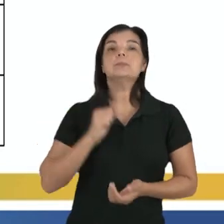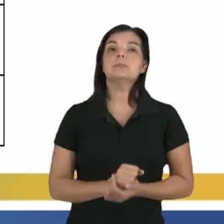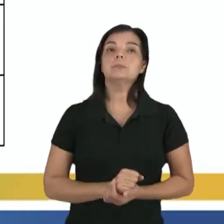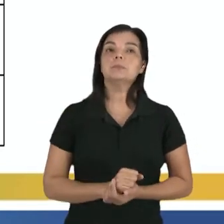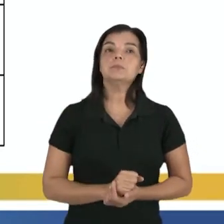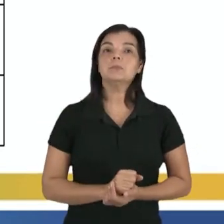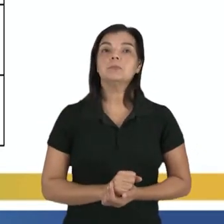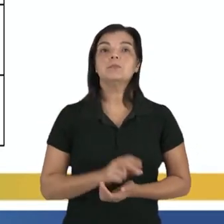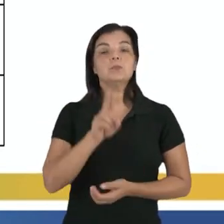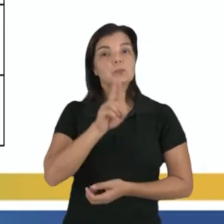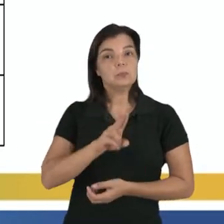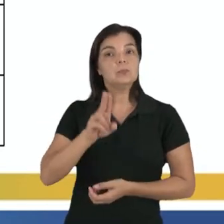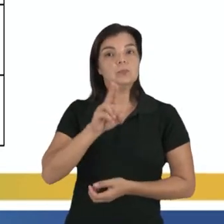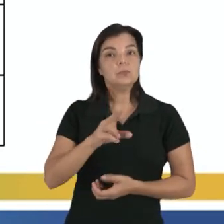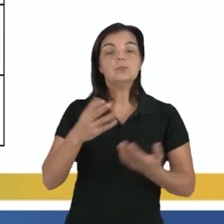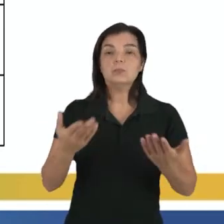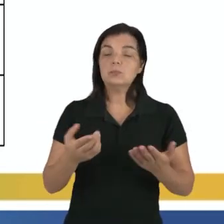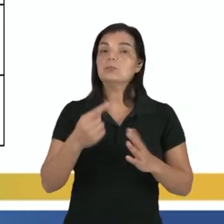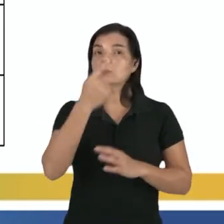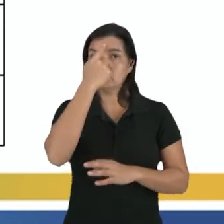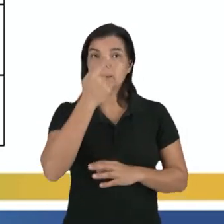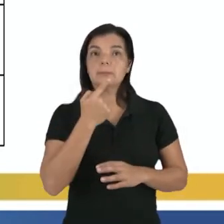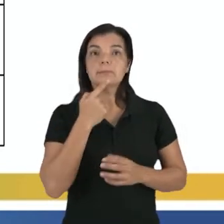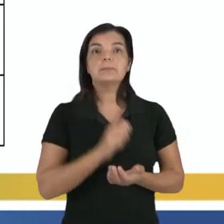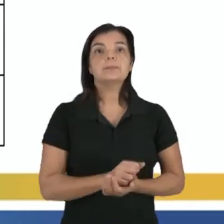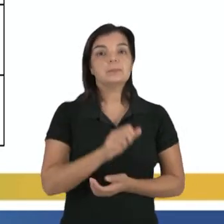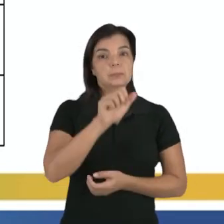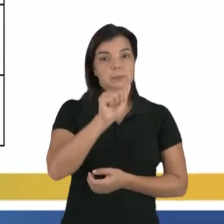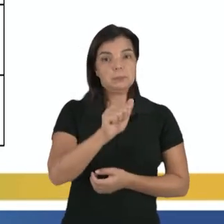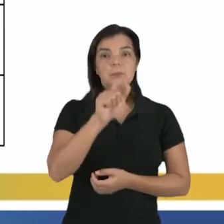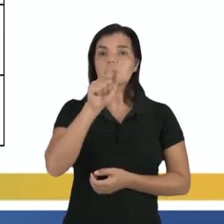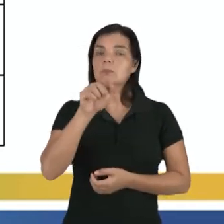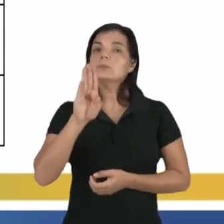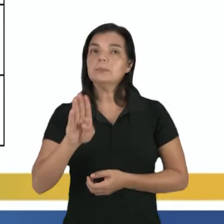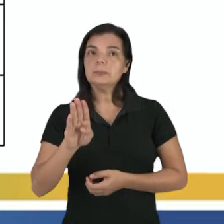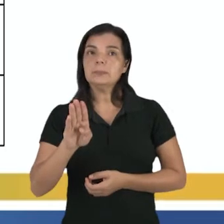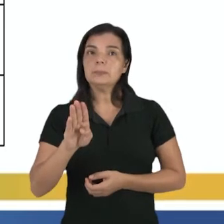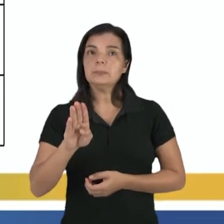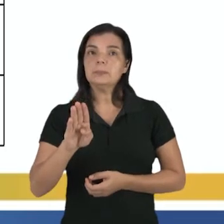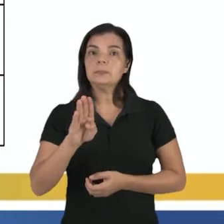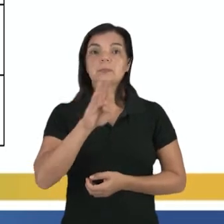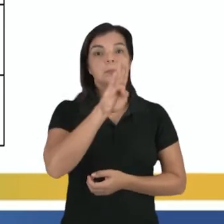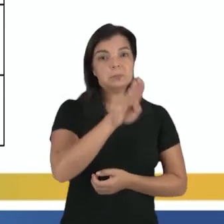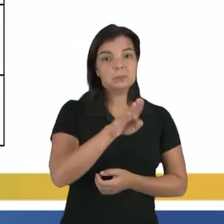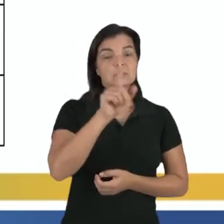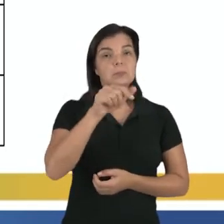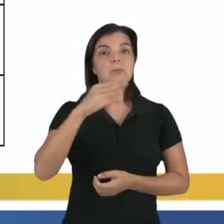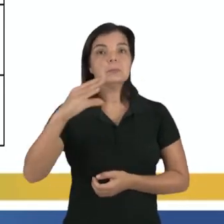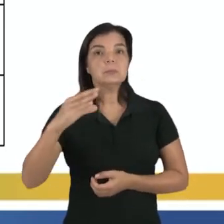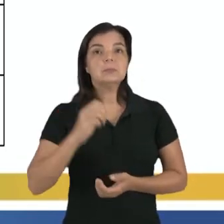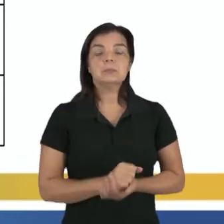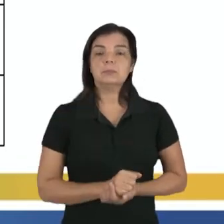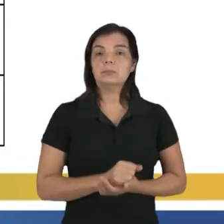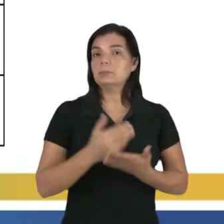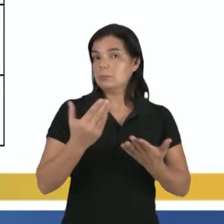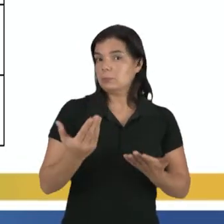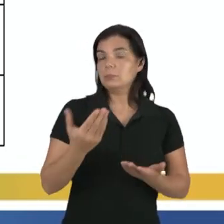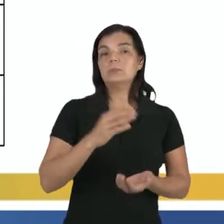para usar isso em símbolo, por exemplo, A é B, B é C.